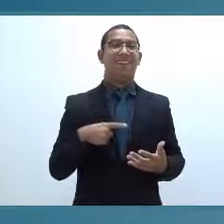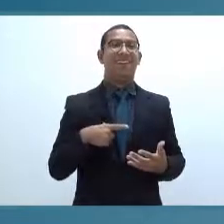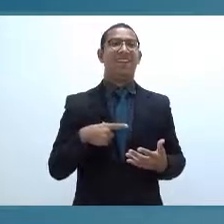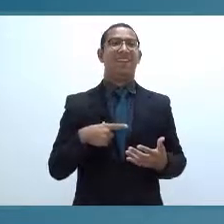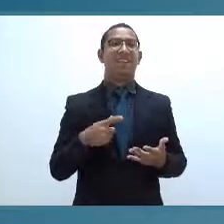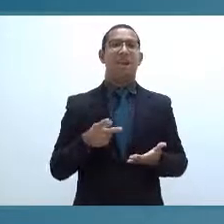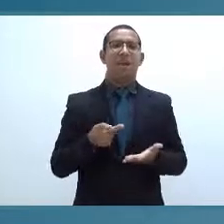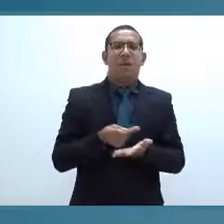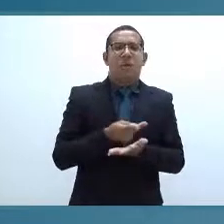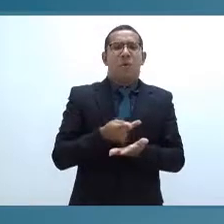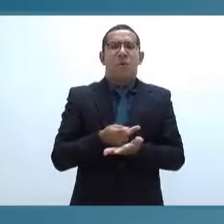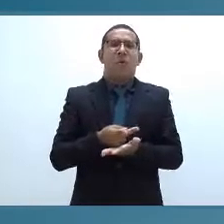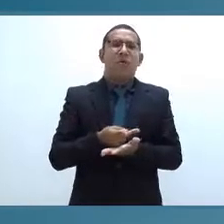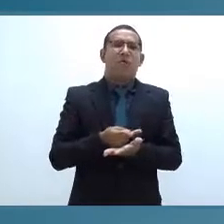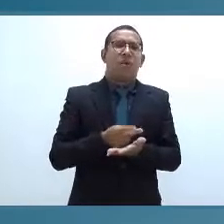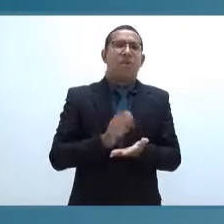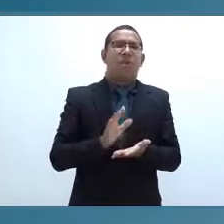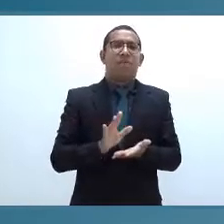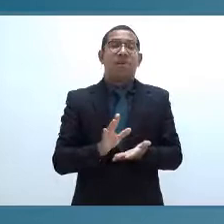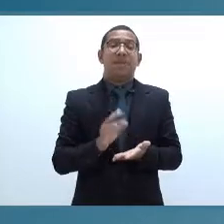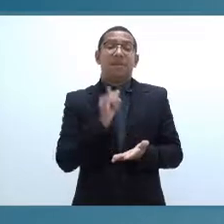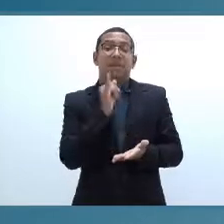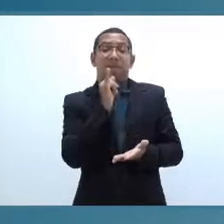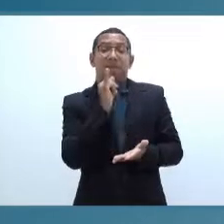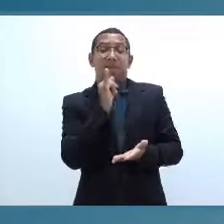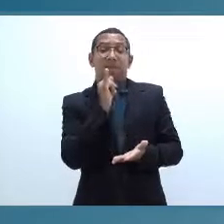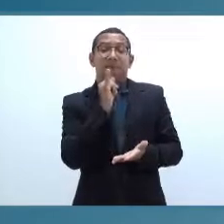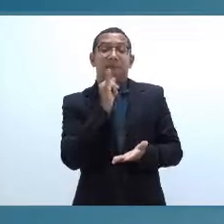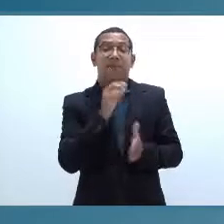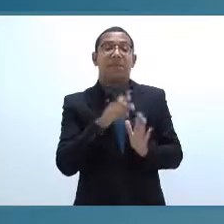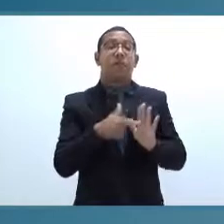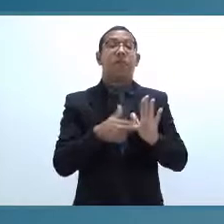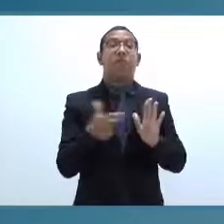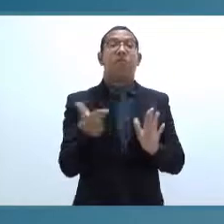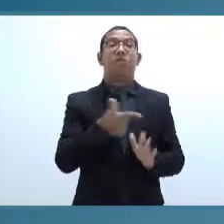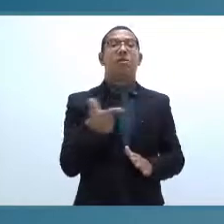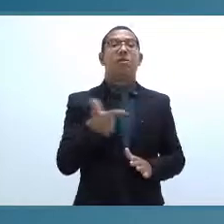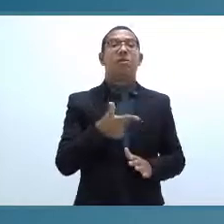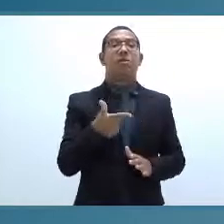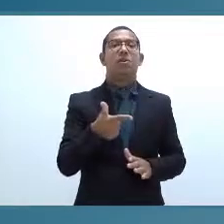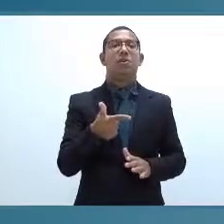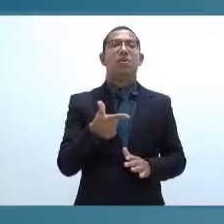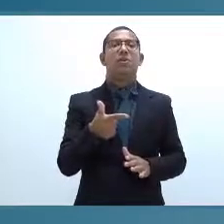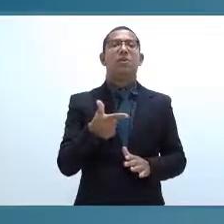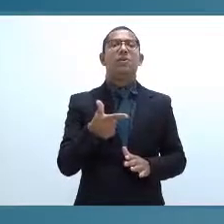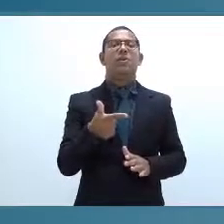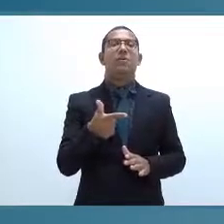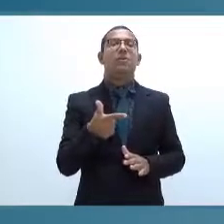como deixa a resolução constitucional do 16 CNJ,